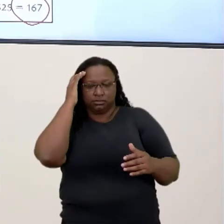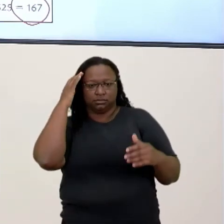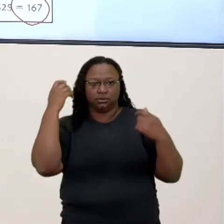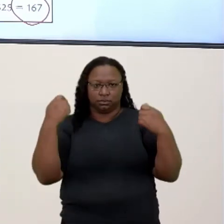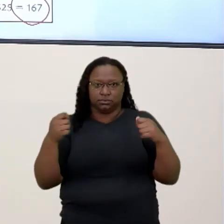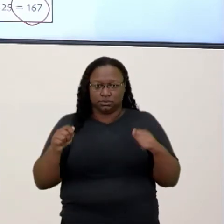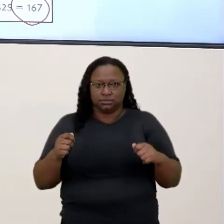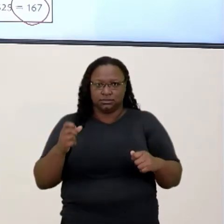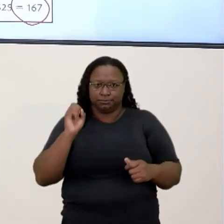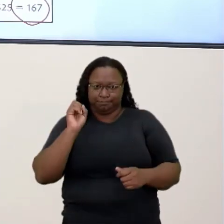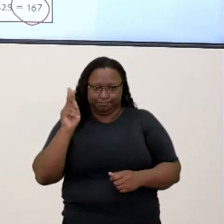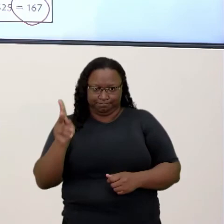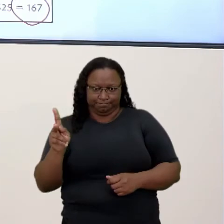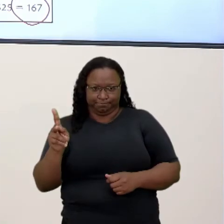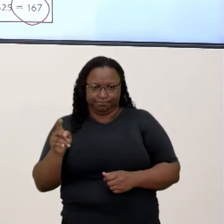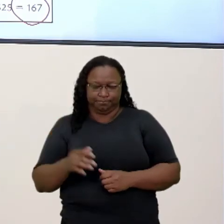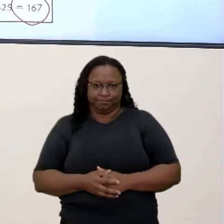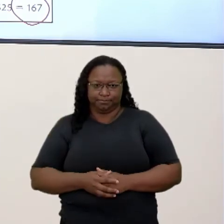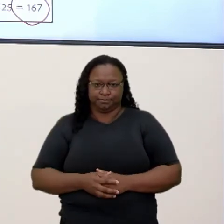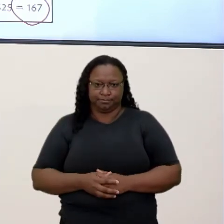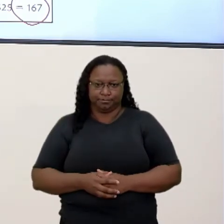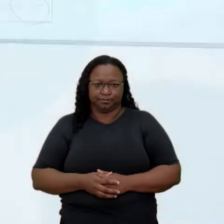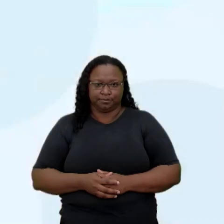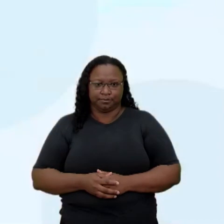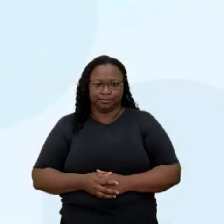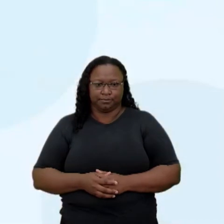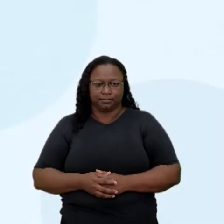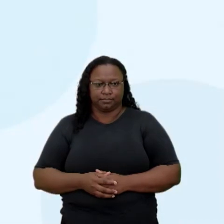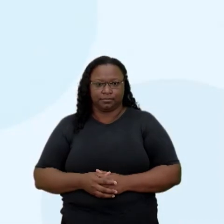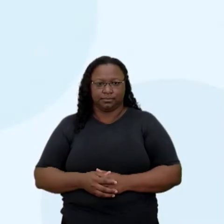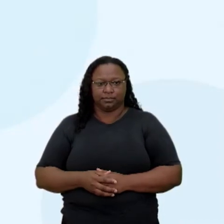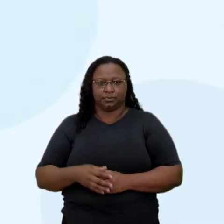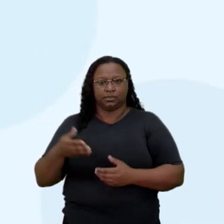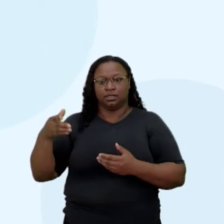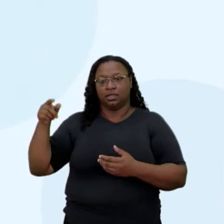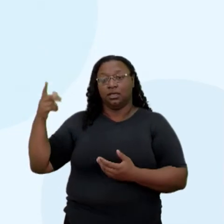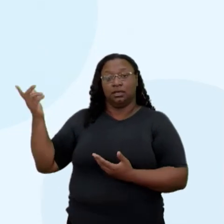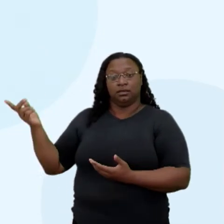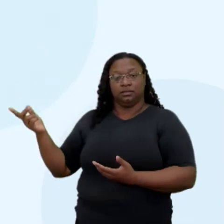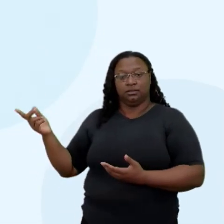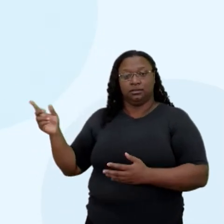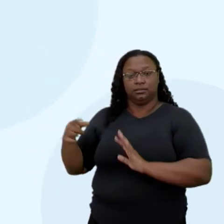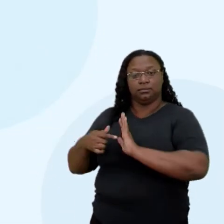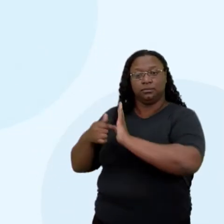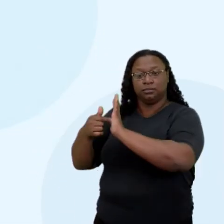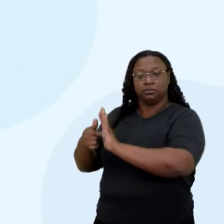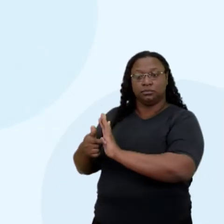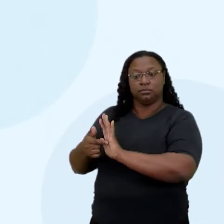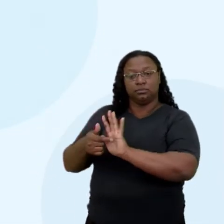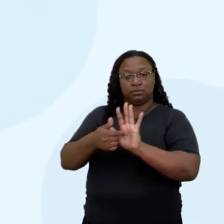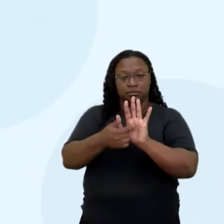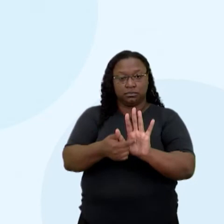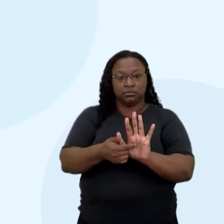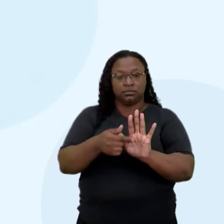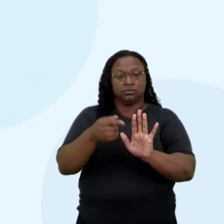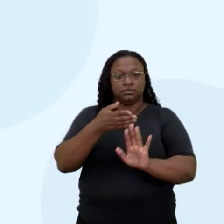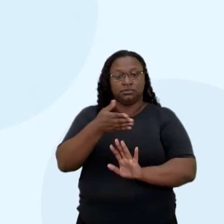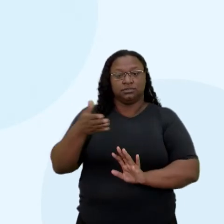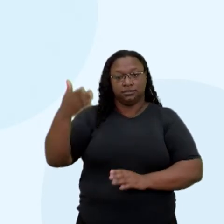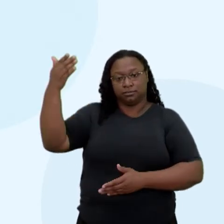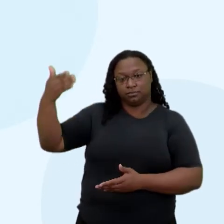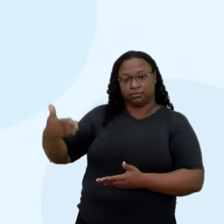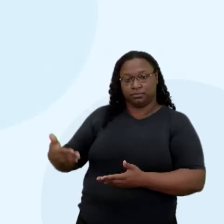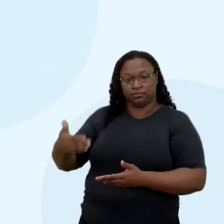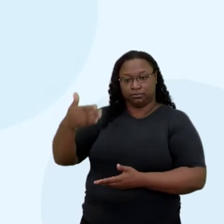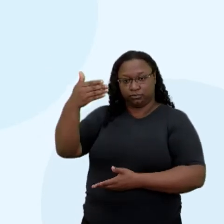falando. Tudo bem? Então é essa a ideia. Bom, aqui o que ele faz, né? Ele apresenta para você a fórmula, já na segunda situação aqui a